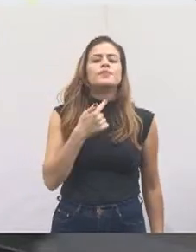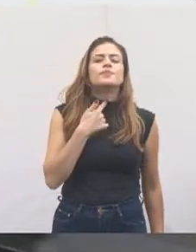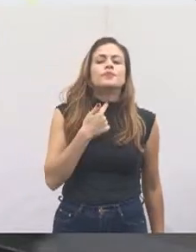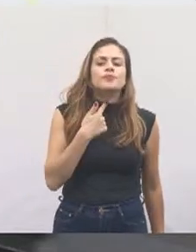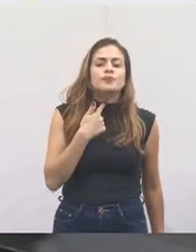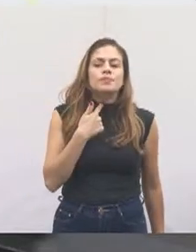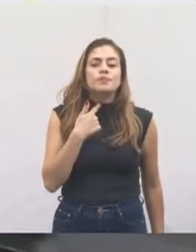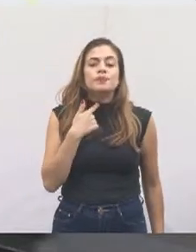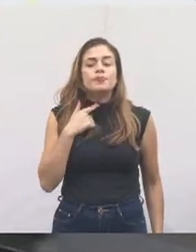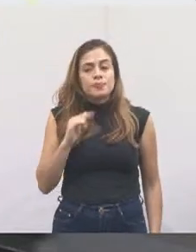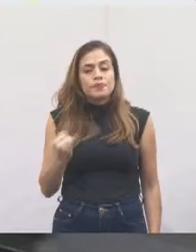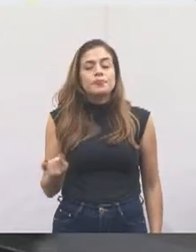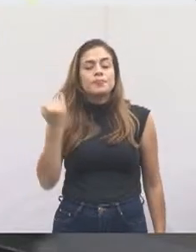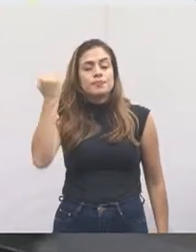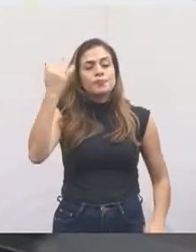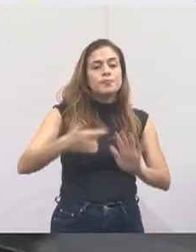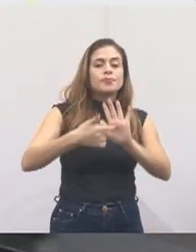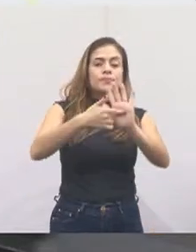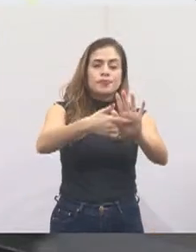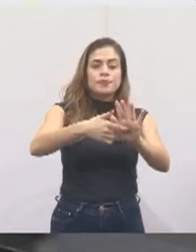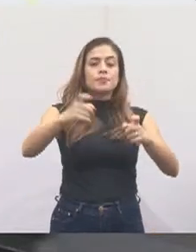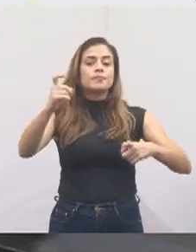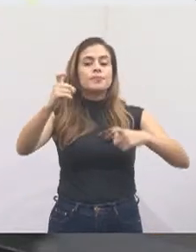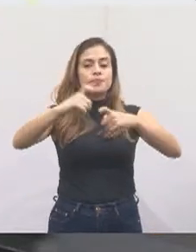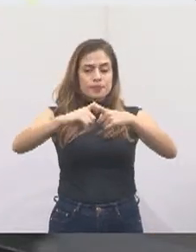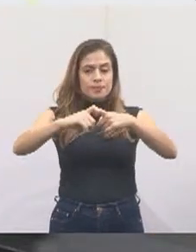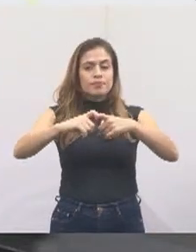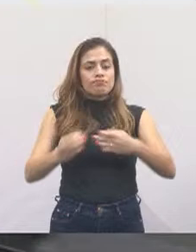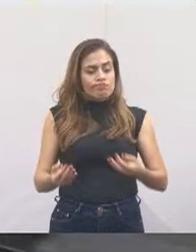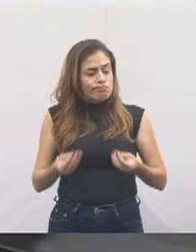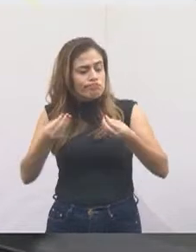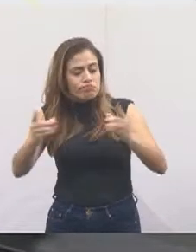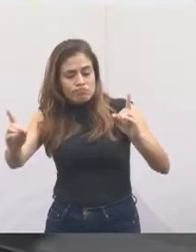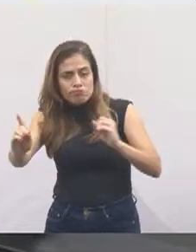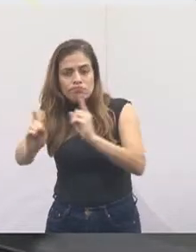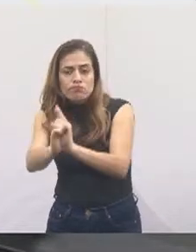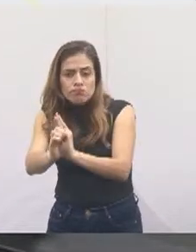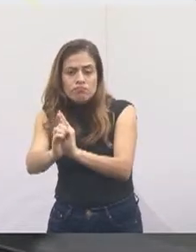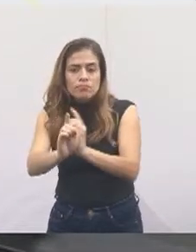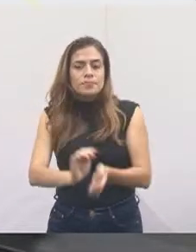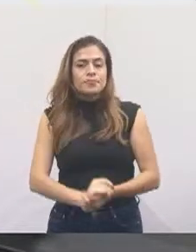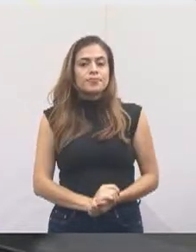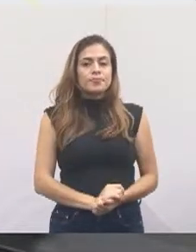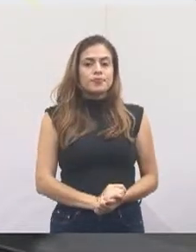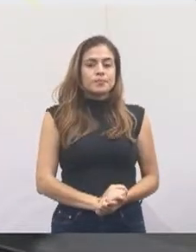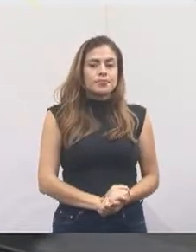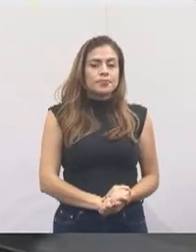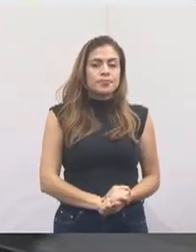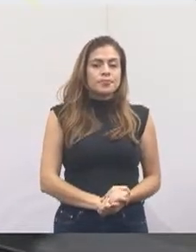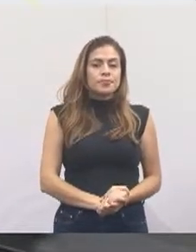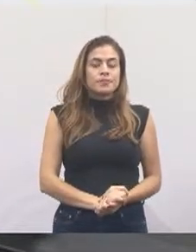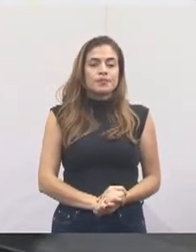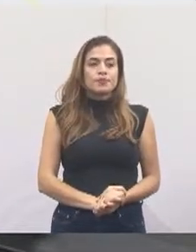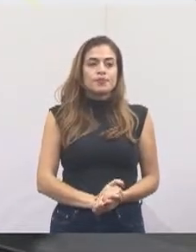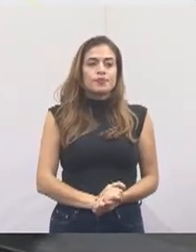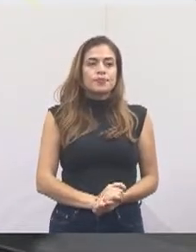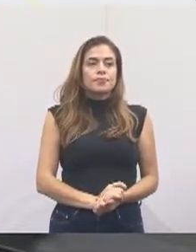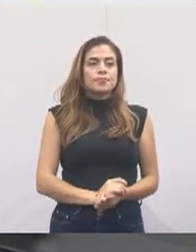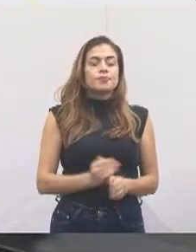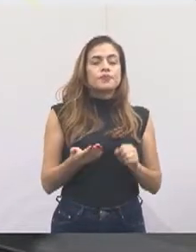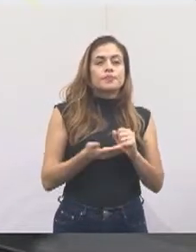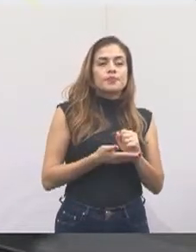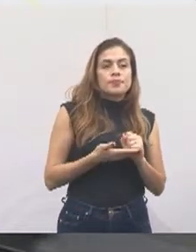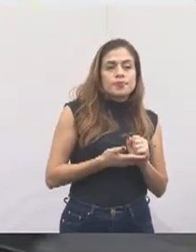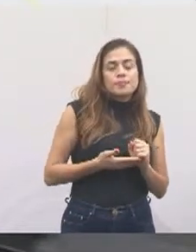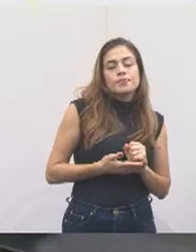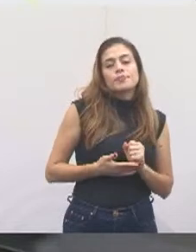ressaltar que a conduta médica em pronto atendimento pautado na medicina baseado em